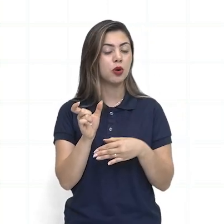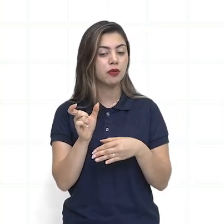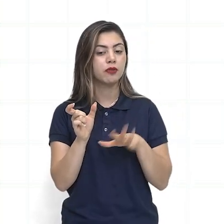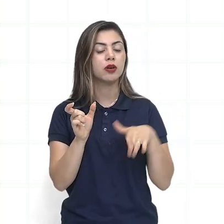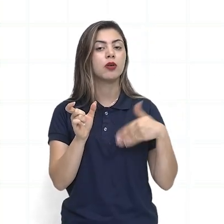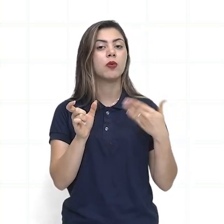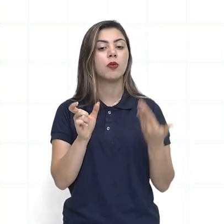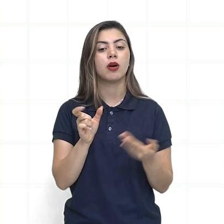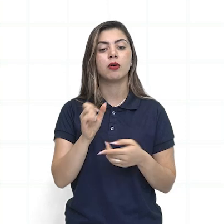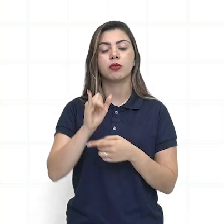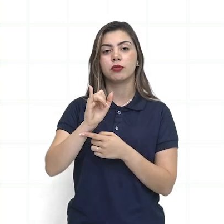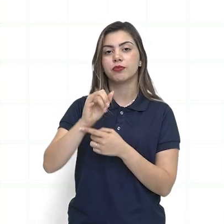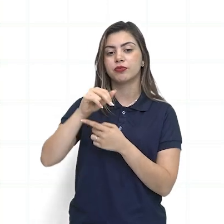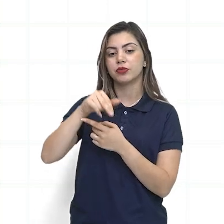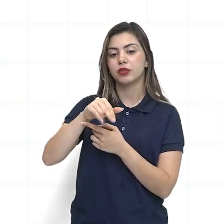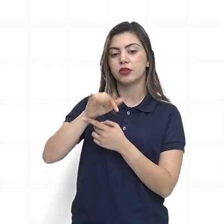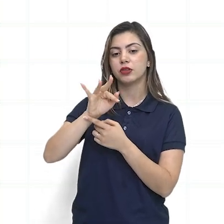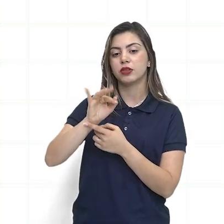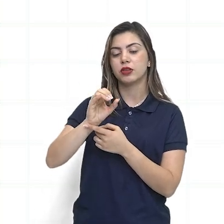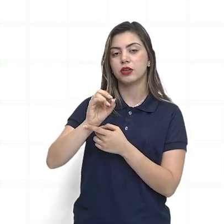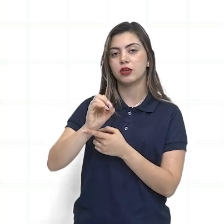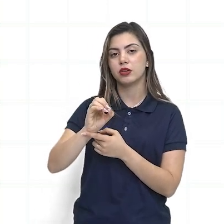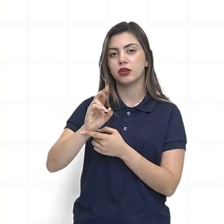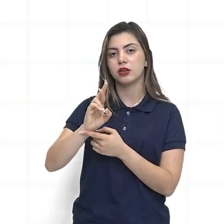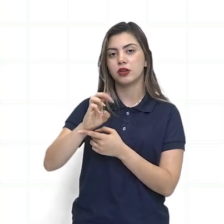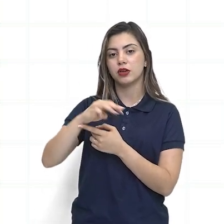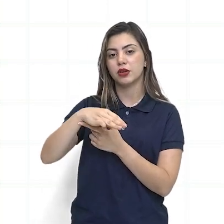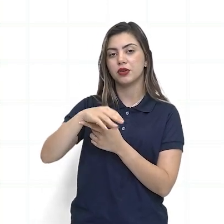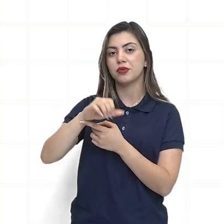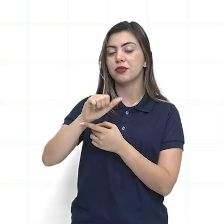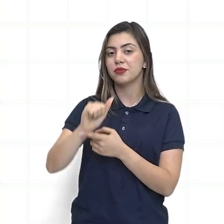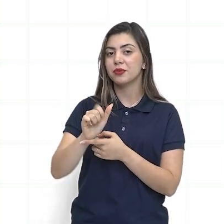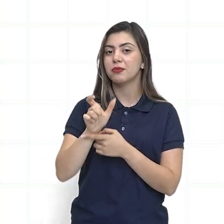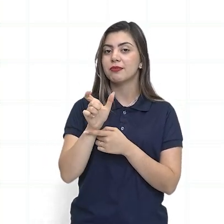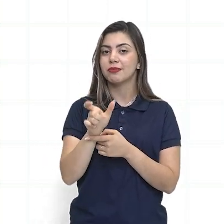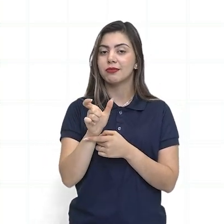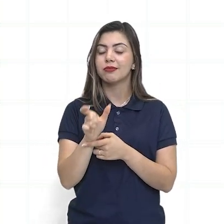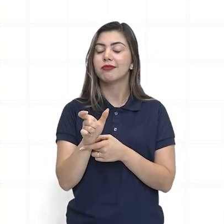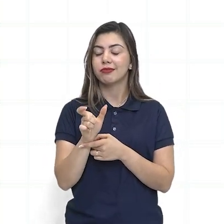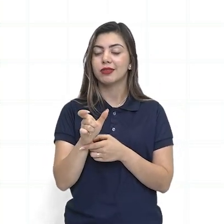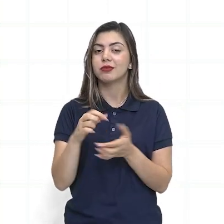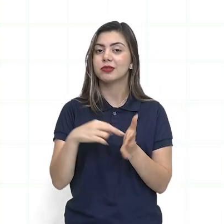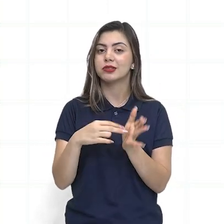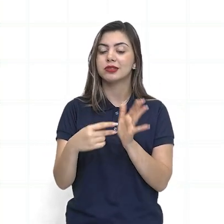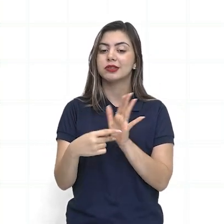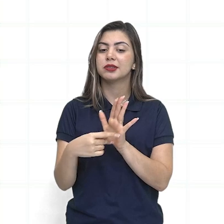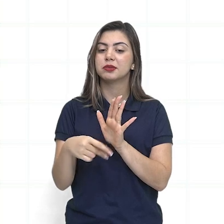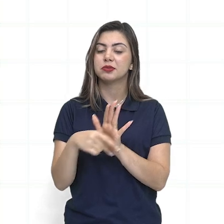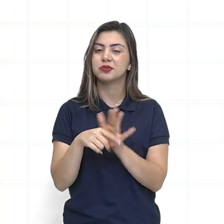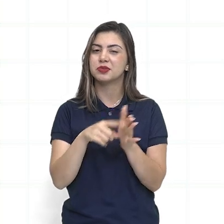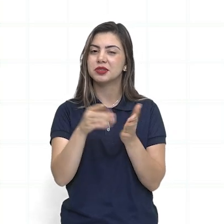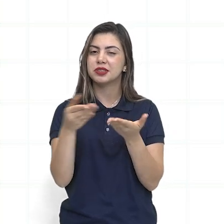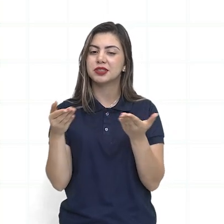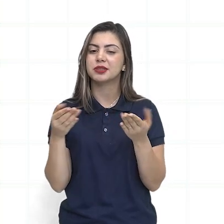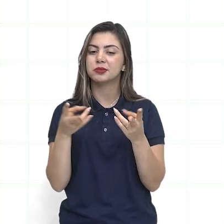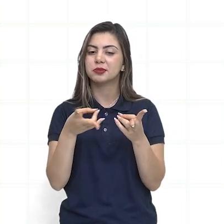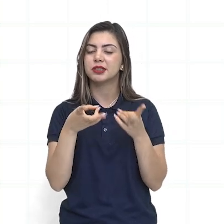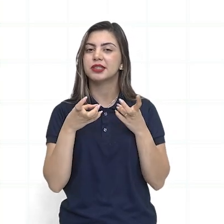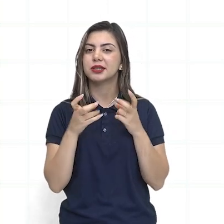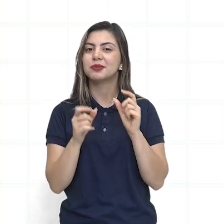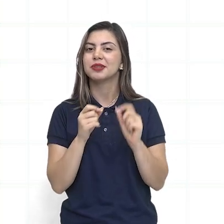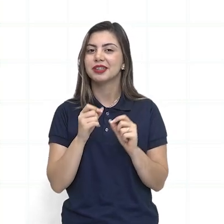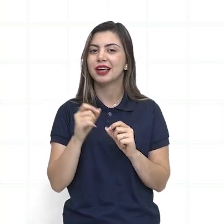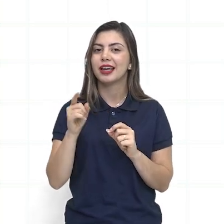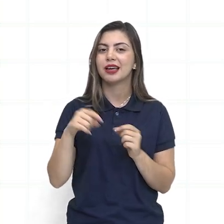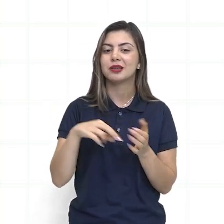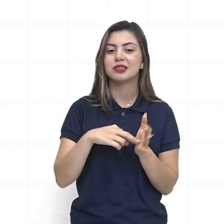palavra. Formei, então, a palavra informa, que você, obviamente, está percebendo que é bem diferente